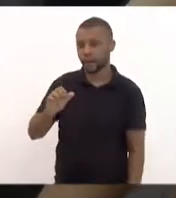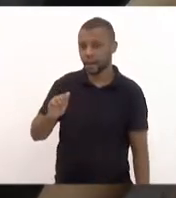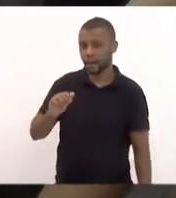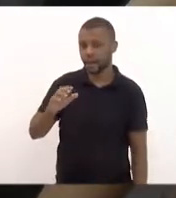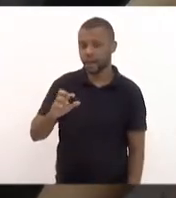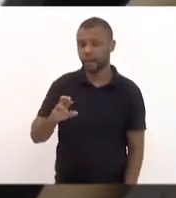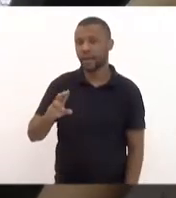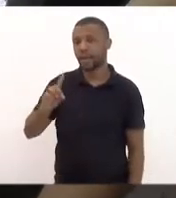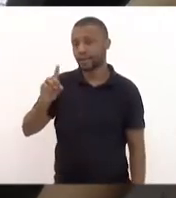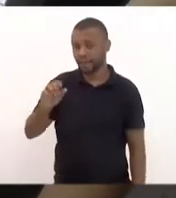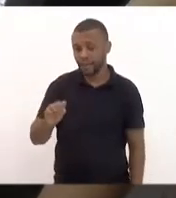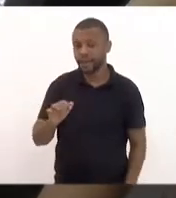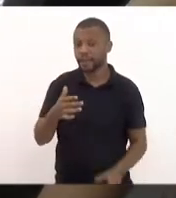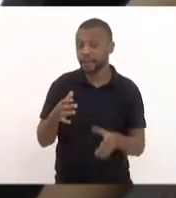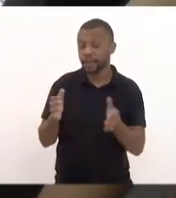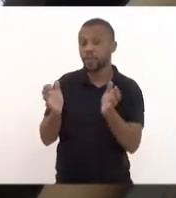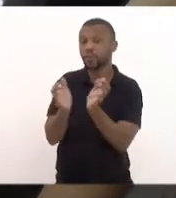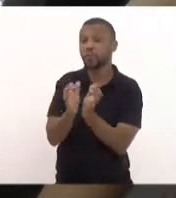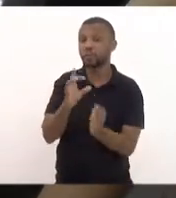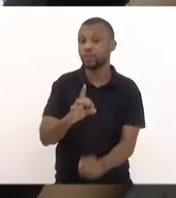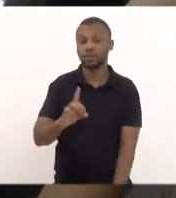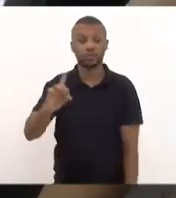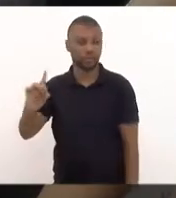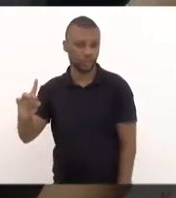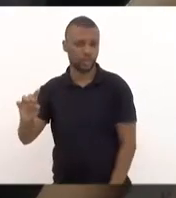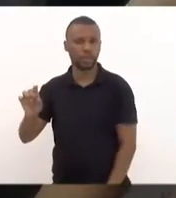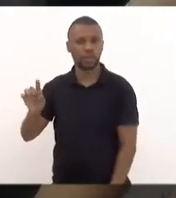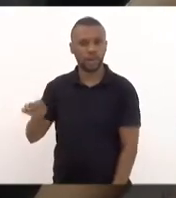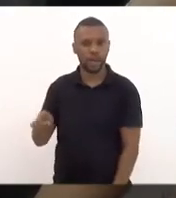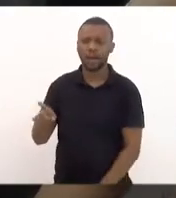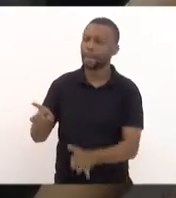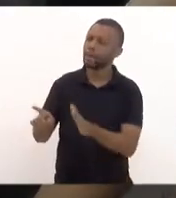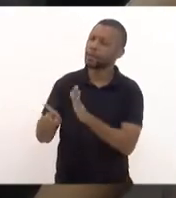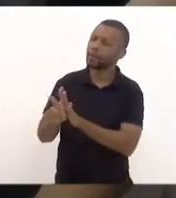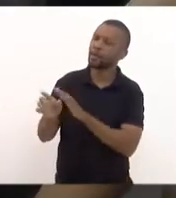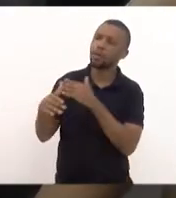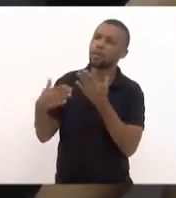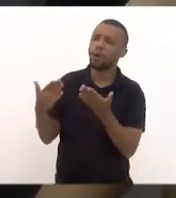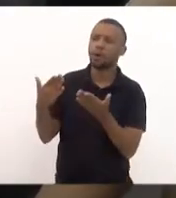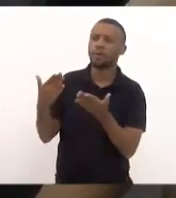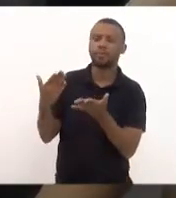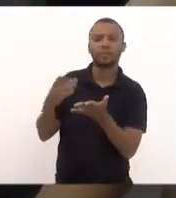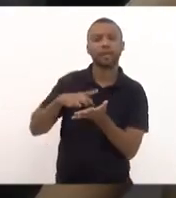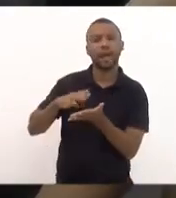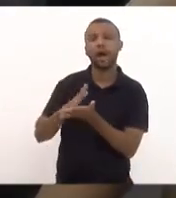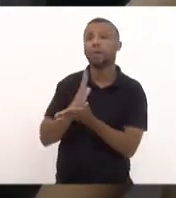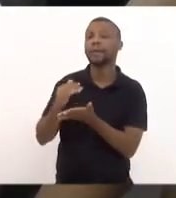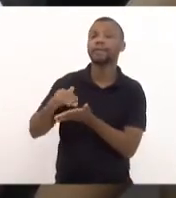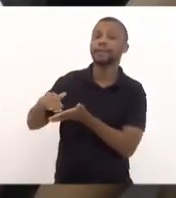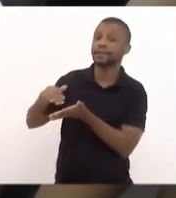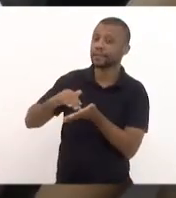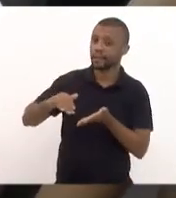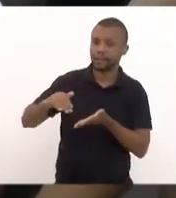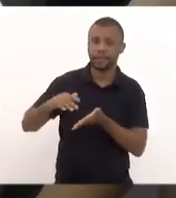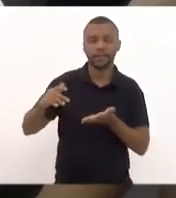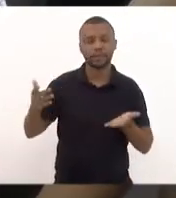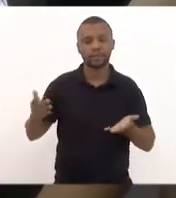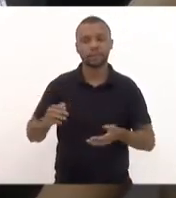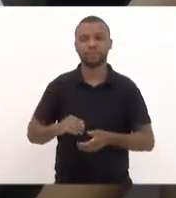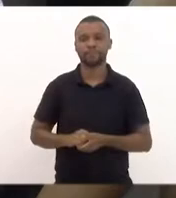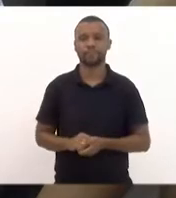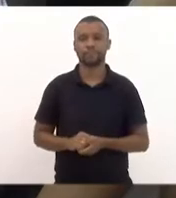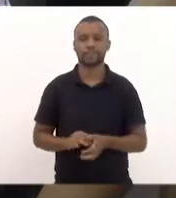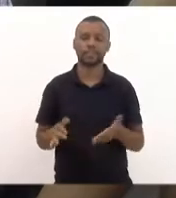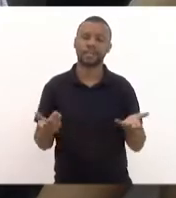Nem era de direito. E eu perguntei para ele, que ele foi vice-governador, acumulou algumas secretarias, ele falou concurso público. Não